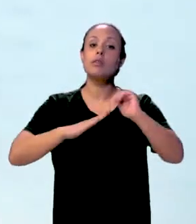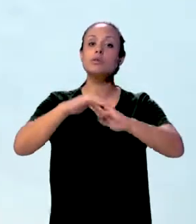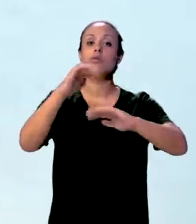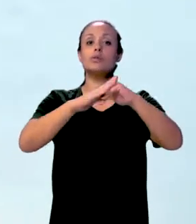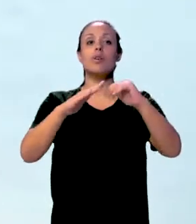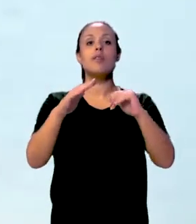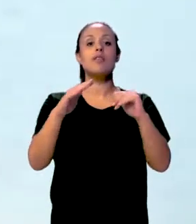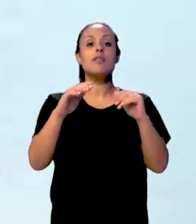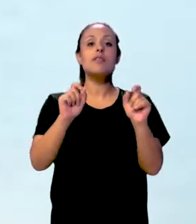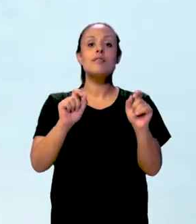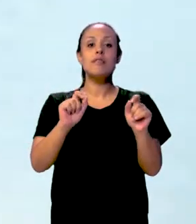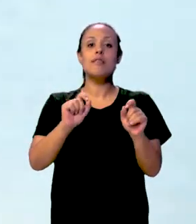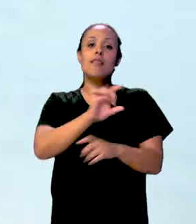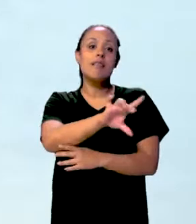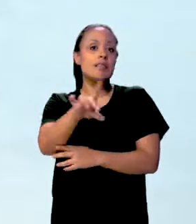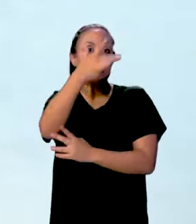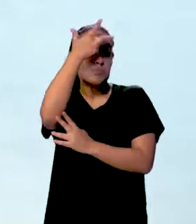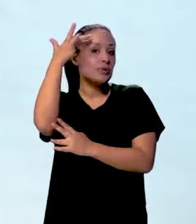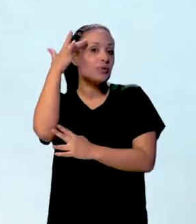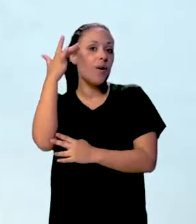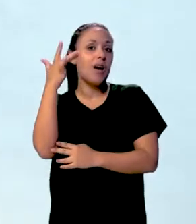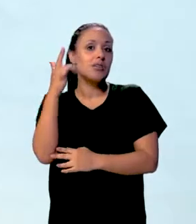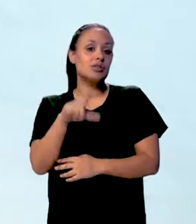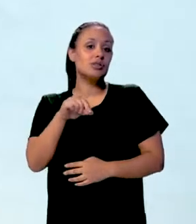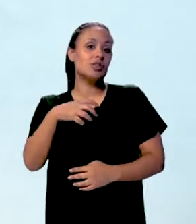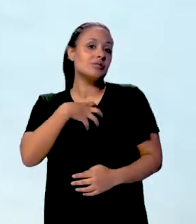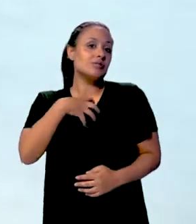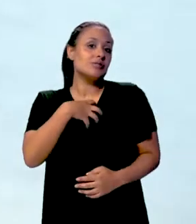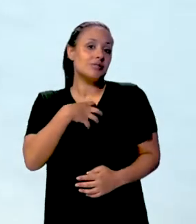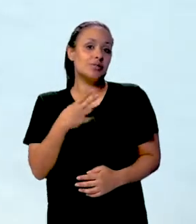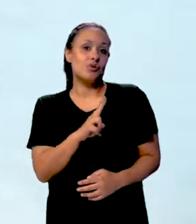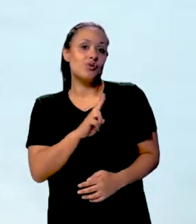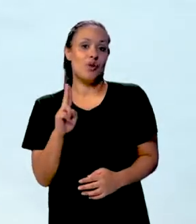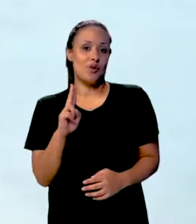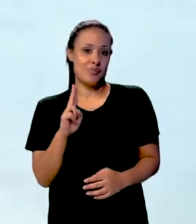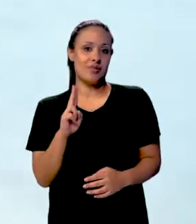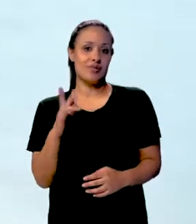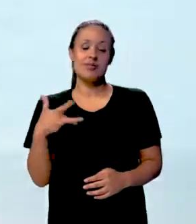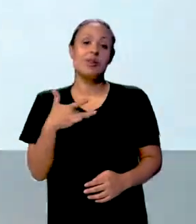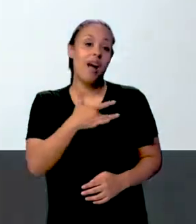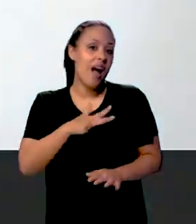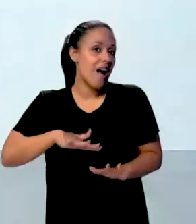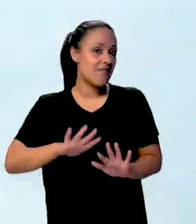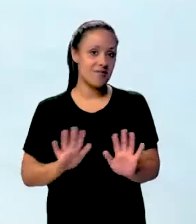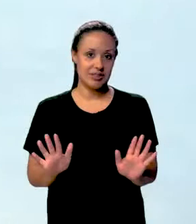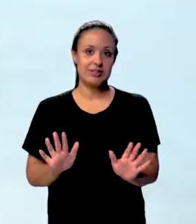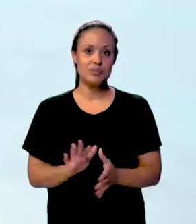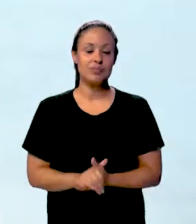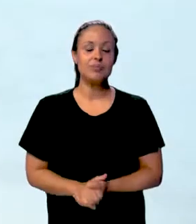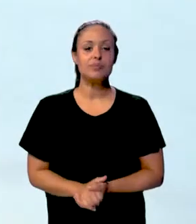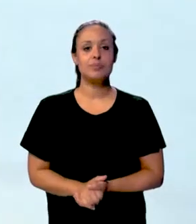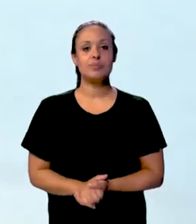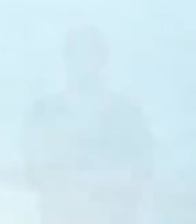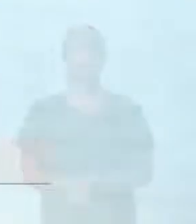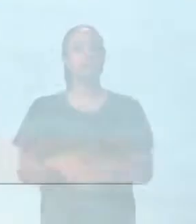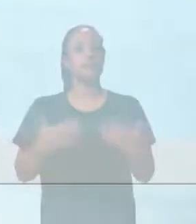um território profícuo para que as pessoas tenham ferramentas de se nomear de maneira saudável no mundo. Só fazendo um